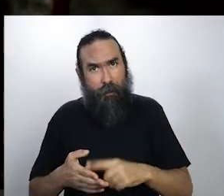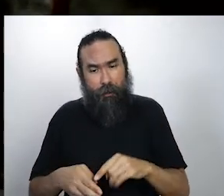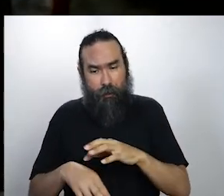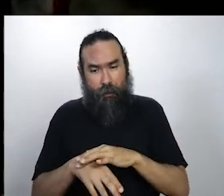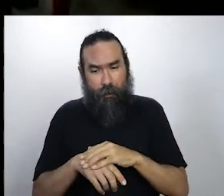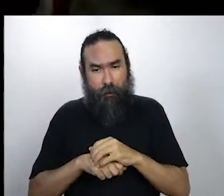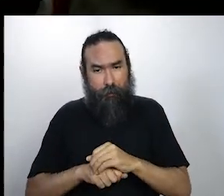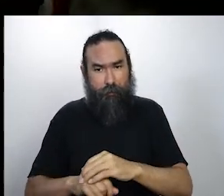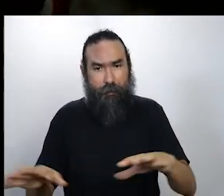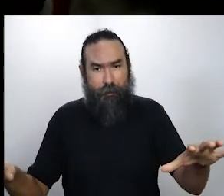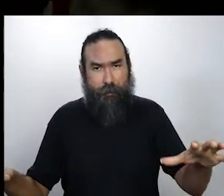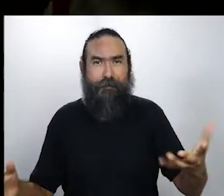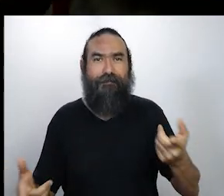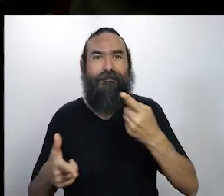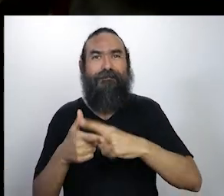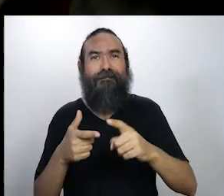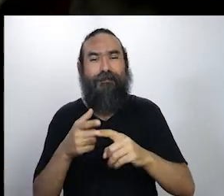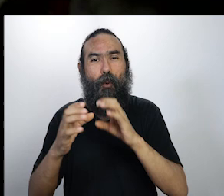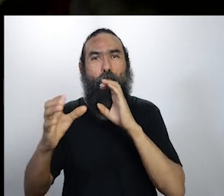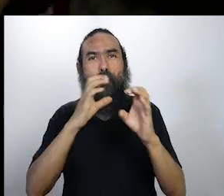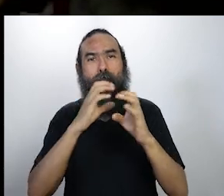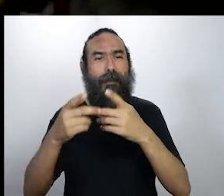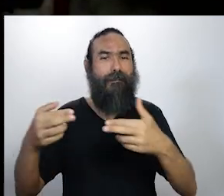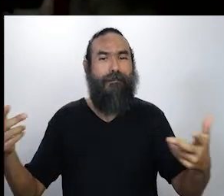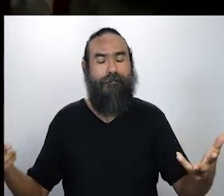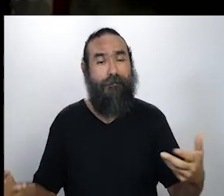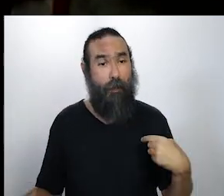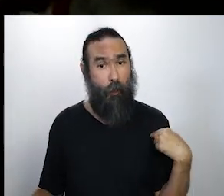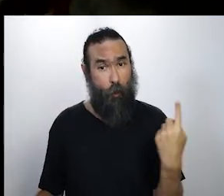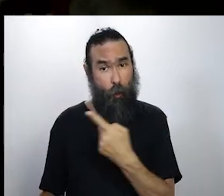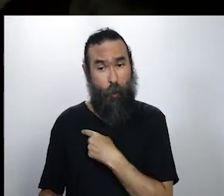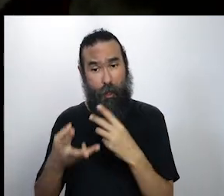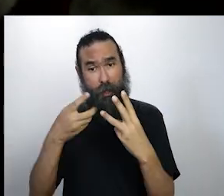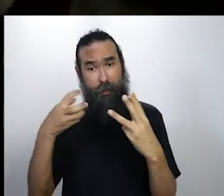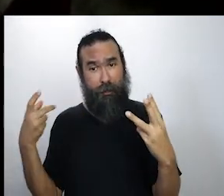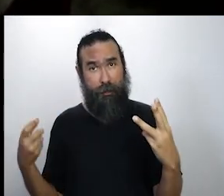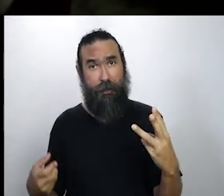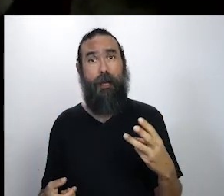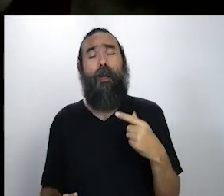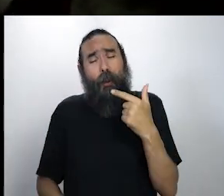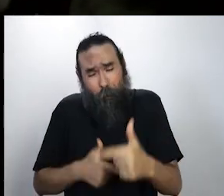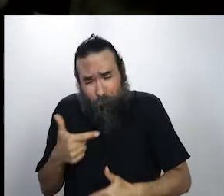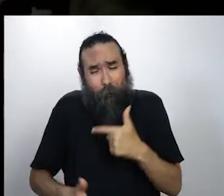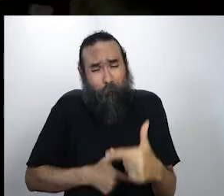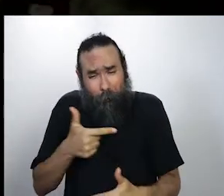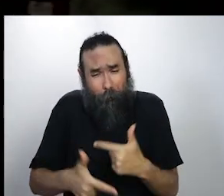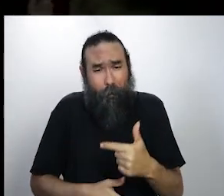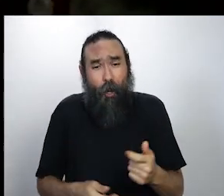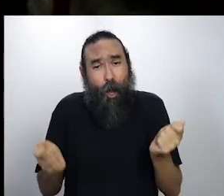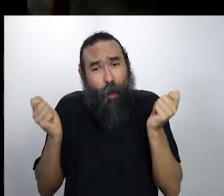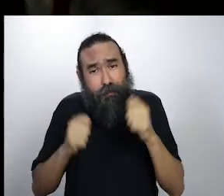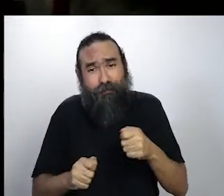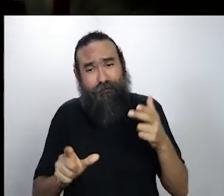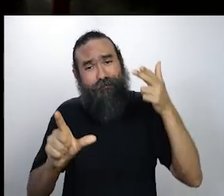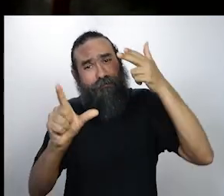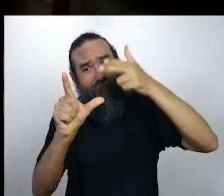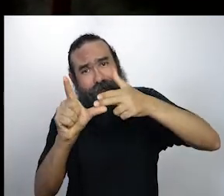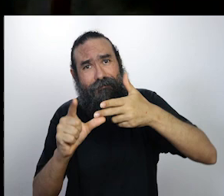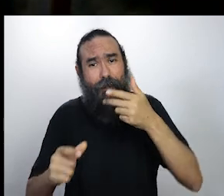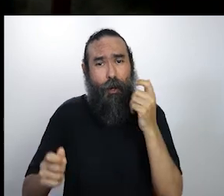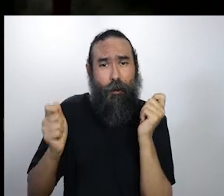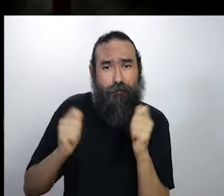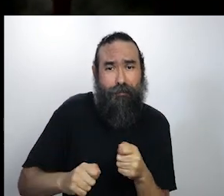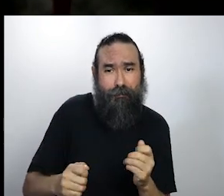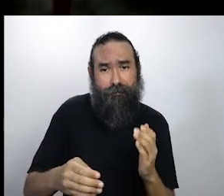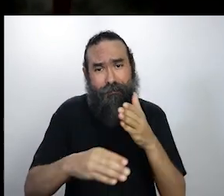diversos encontros, a APIB, a POIME, né? Todo mundo está aí agindo em diversas lives, ocupando